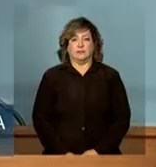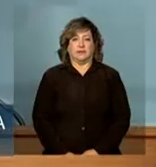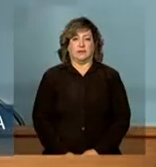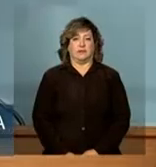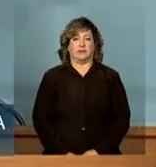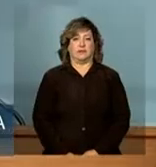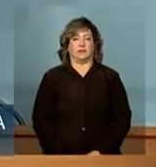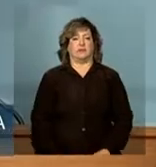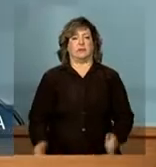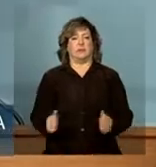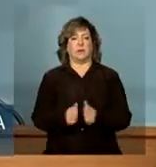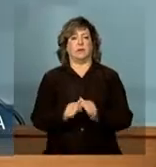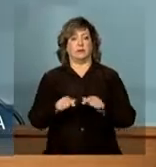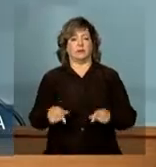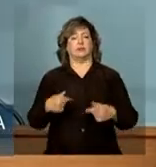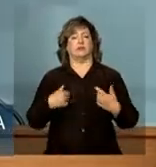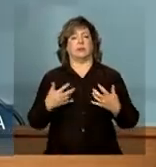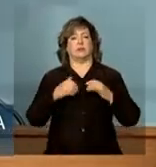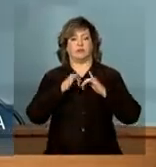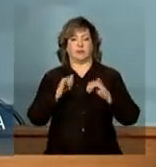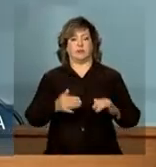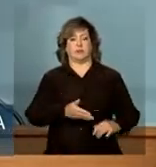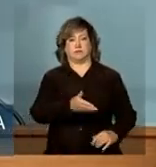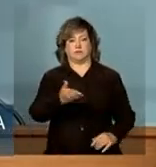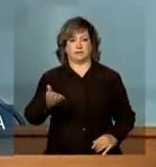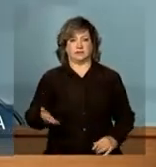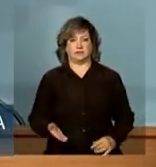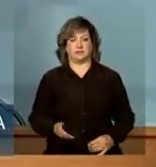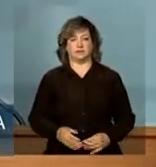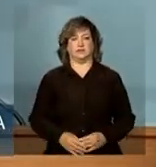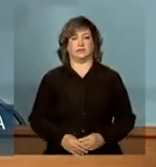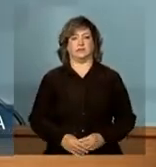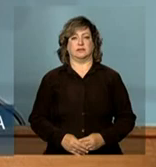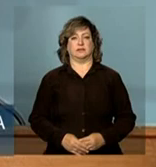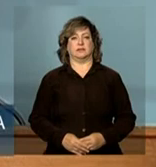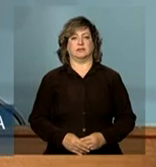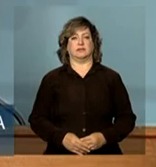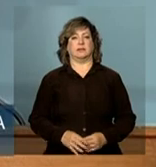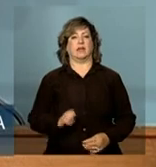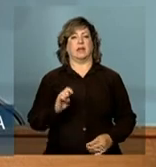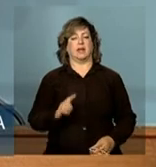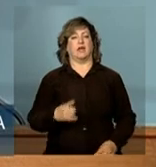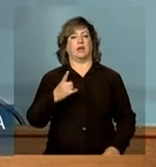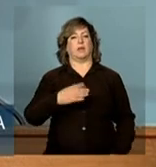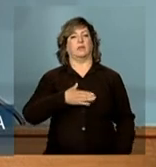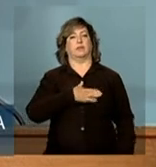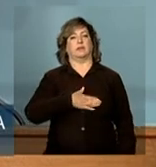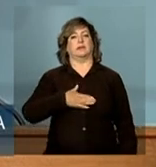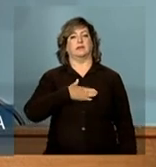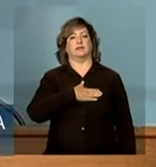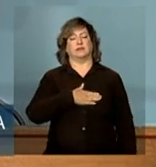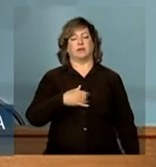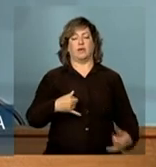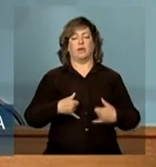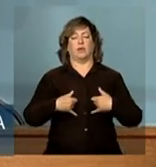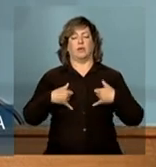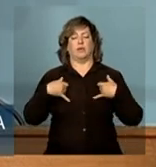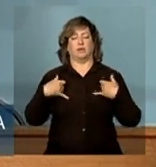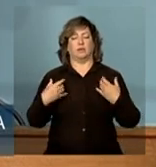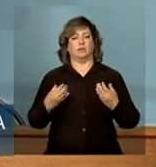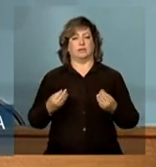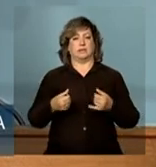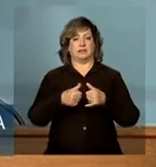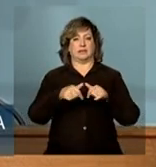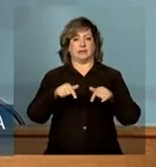Com isso, eu quero dizer para os senhores que é um prazer e é um orgulho estar aqui